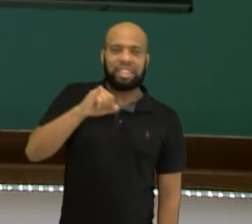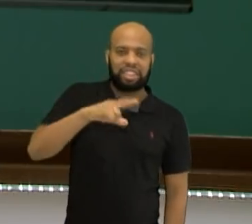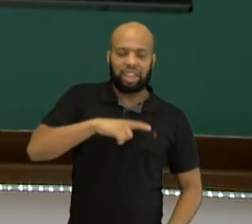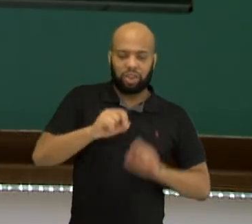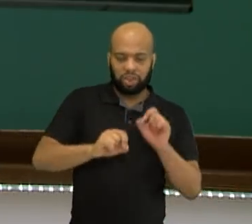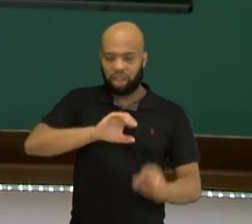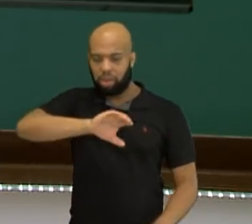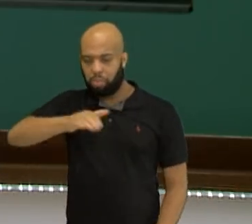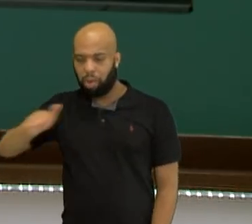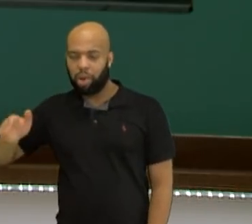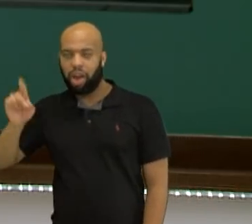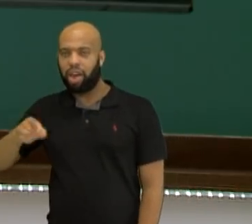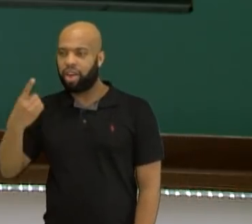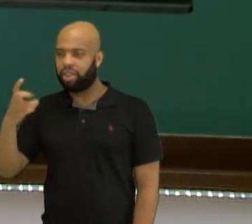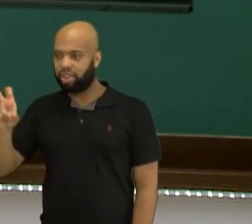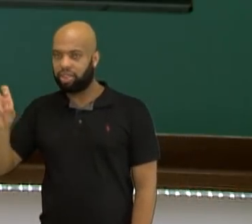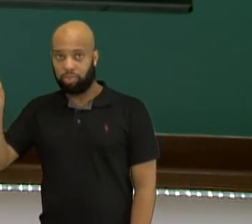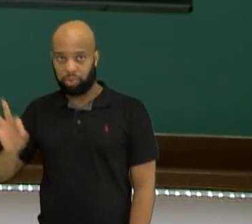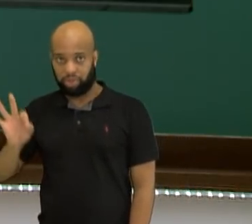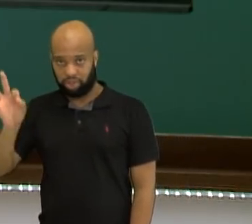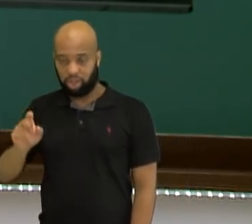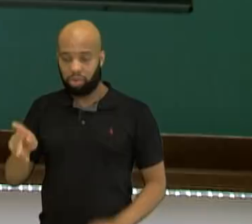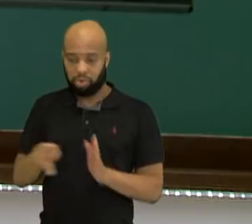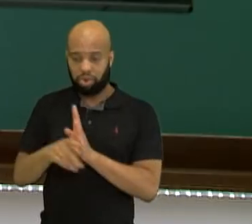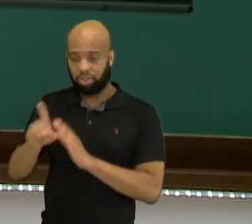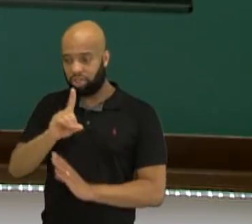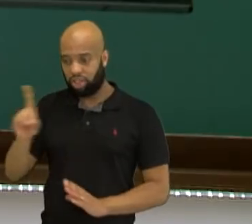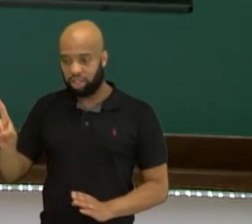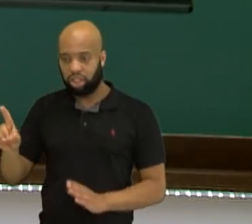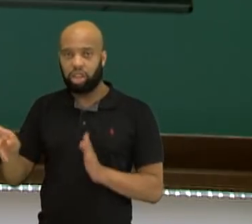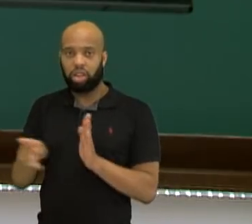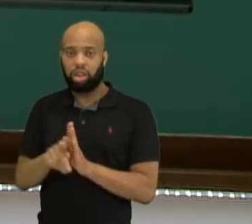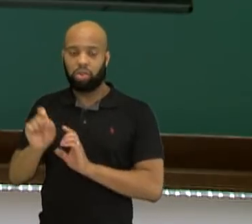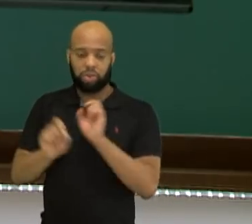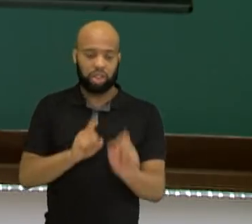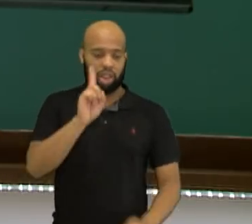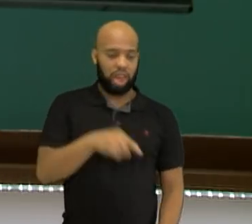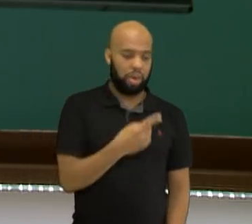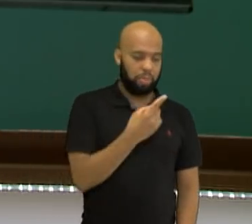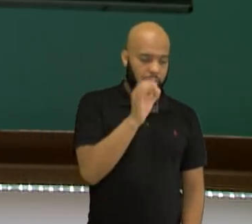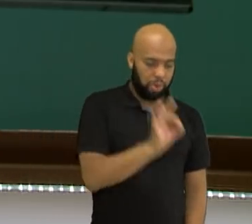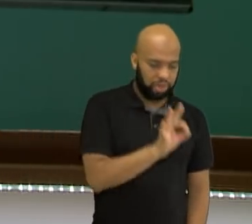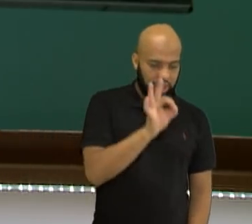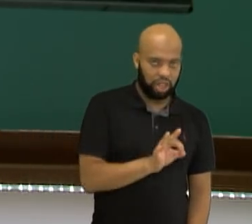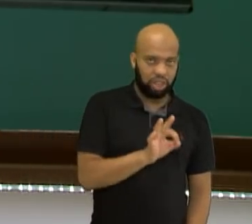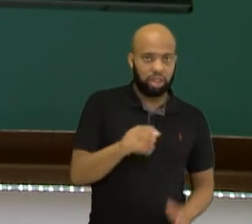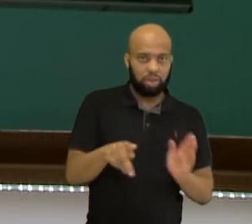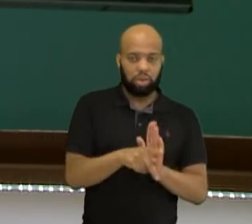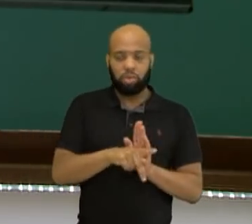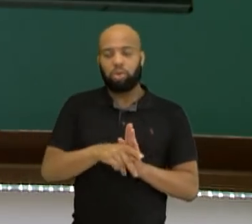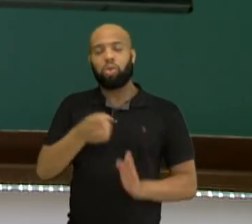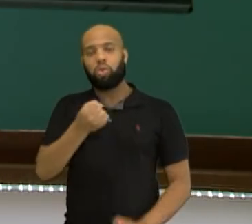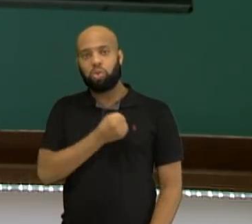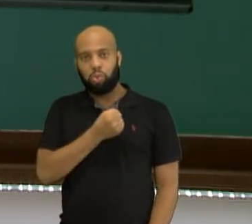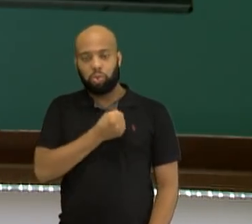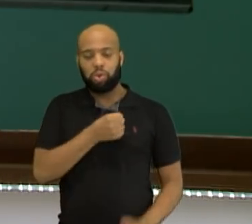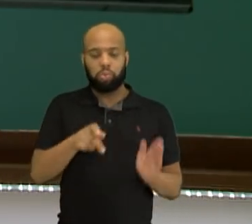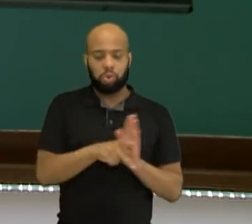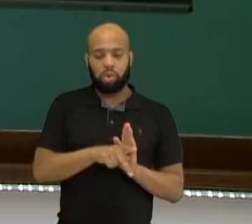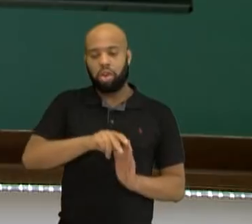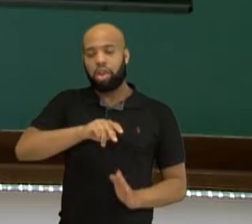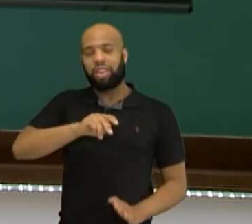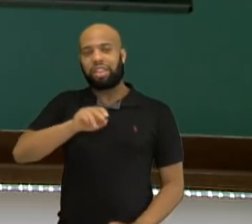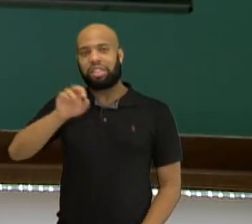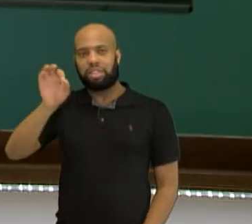no 15%, empurrando para a direita, para eu transformar a porcentagem em número decimal, é só você trazer a vírgula 2 casas